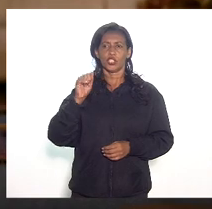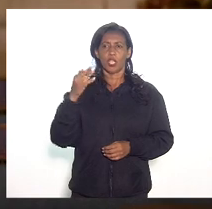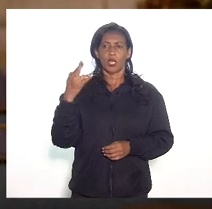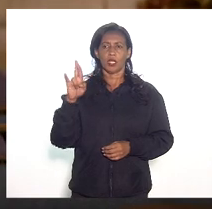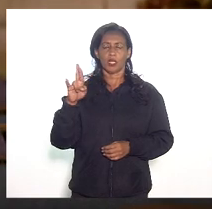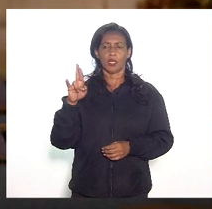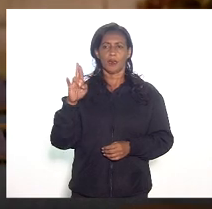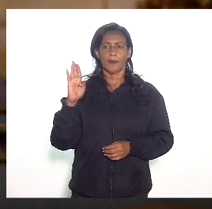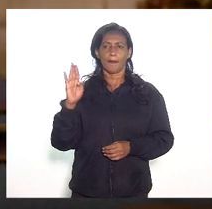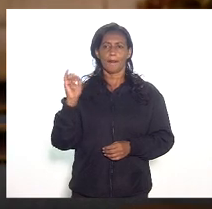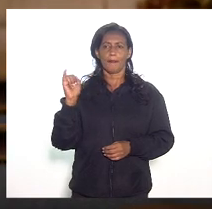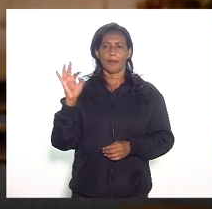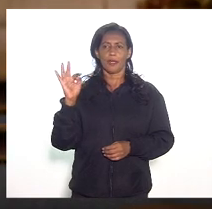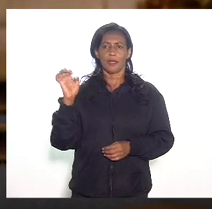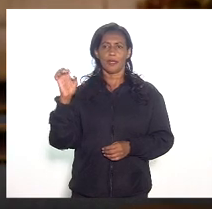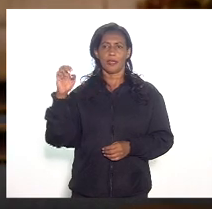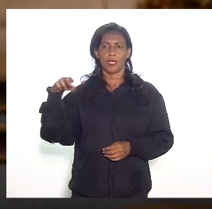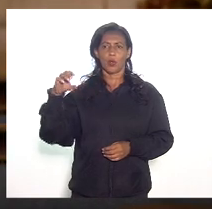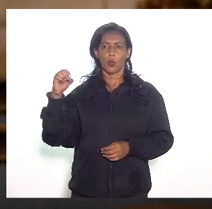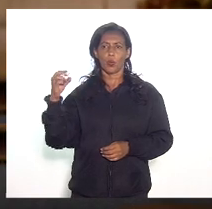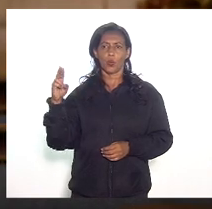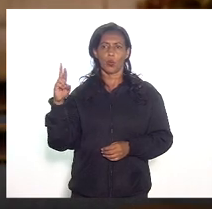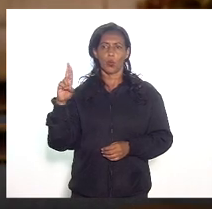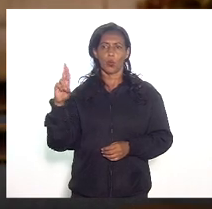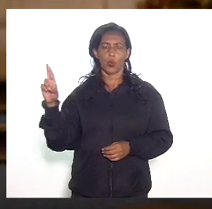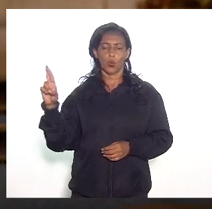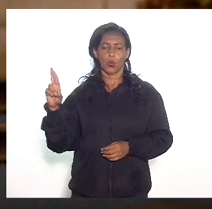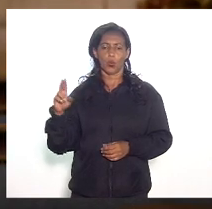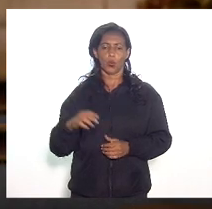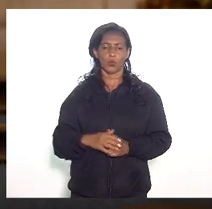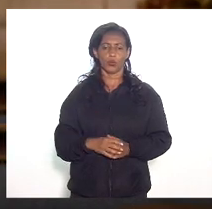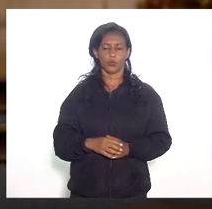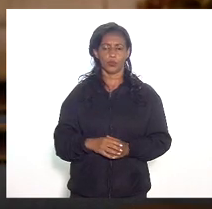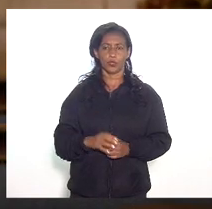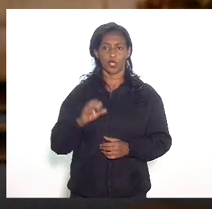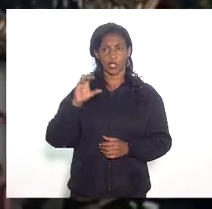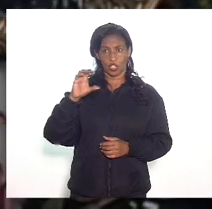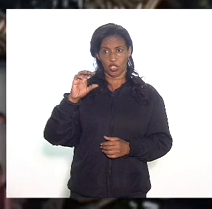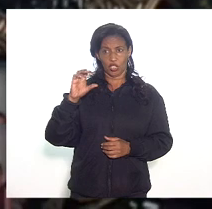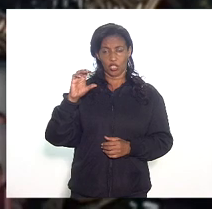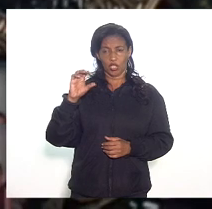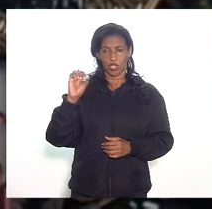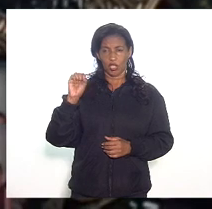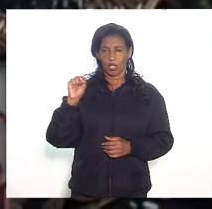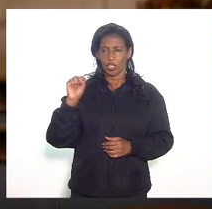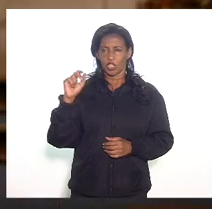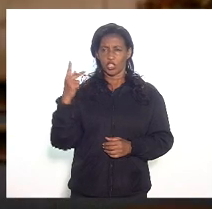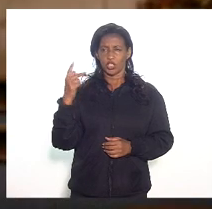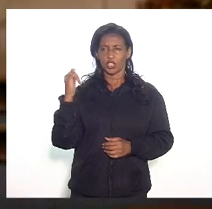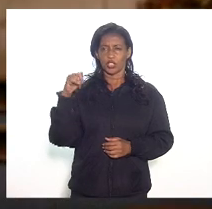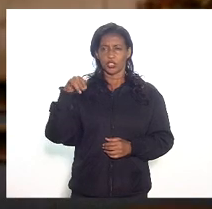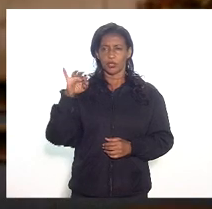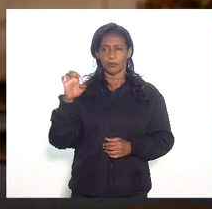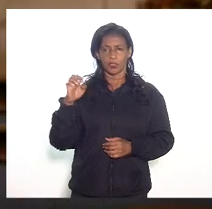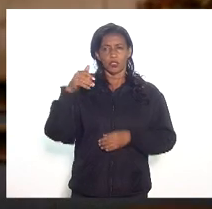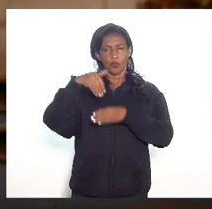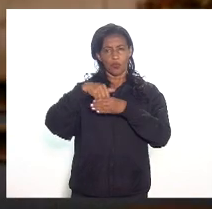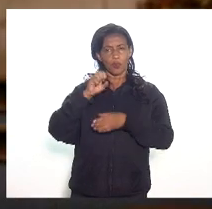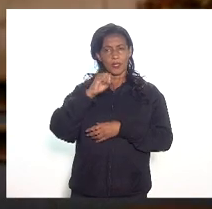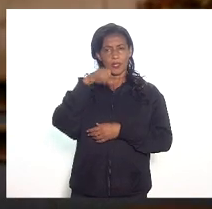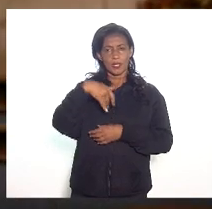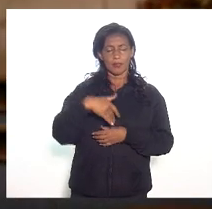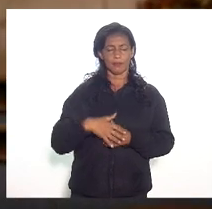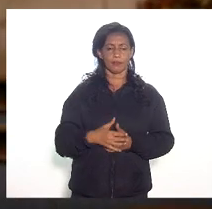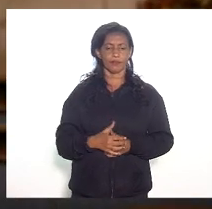deputado Jair Bittencourt Schmidt votou sim presidente votou agora sim Schmidt